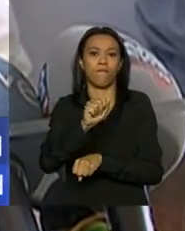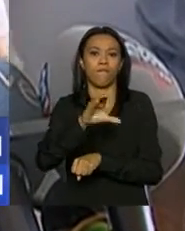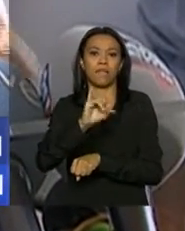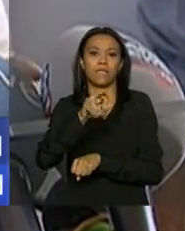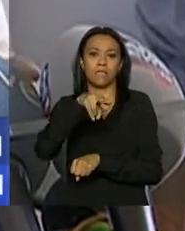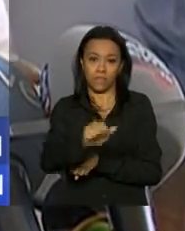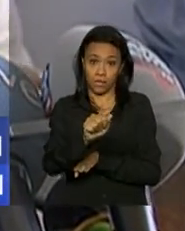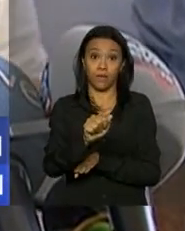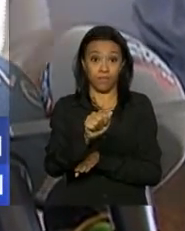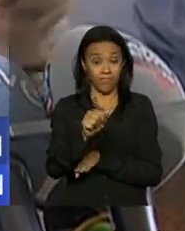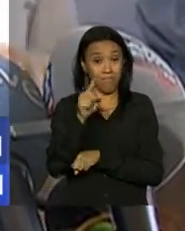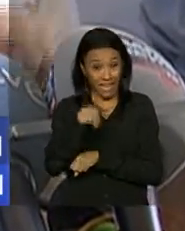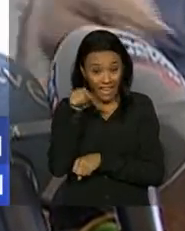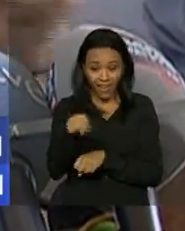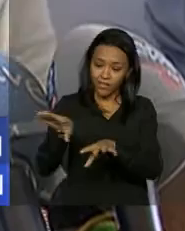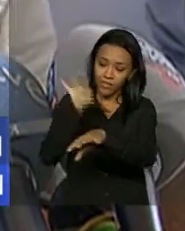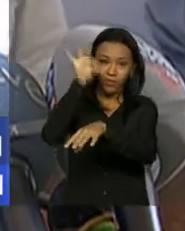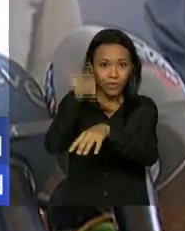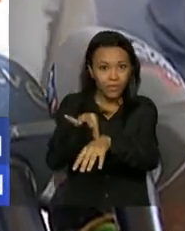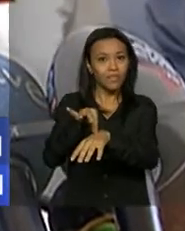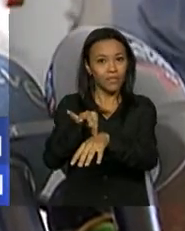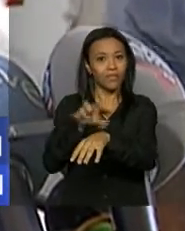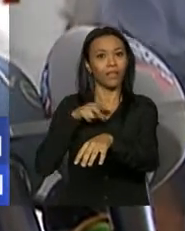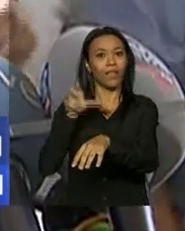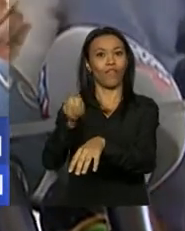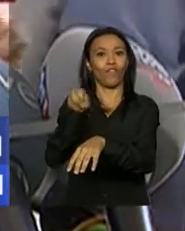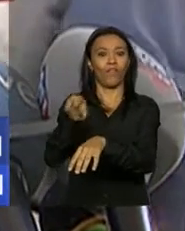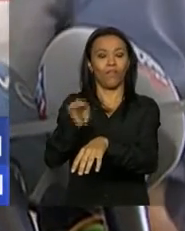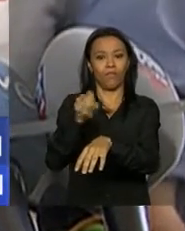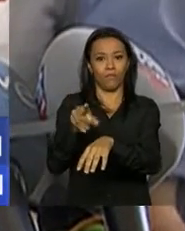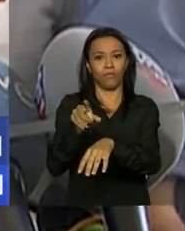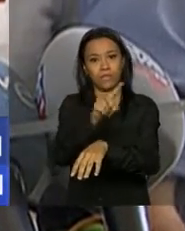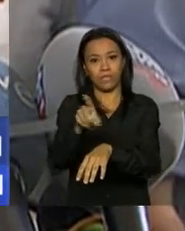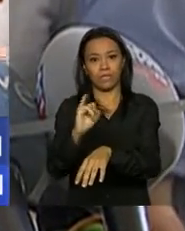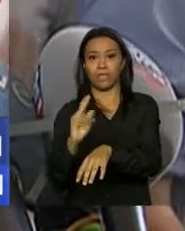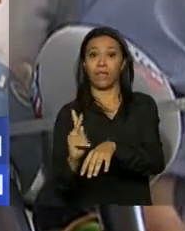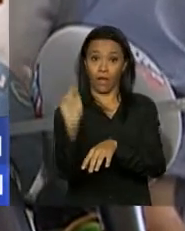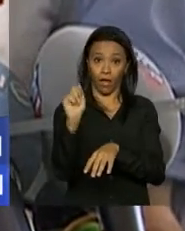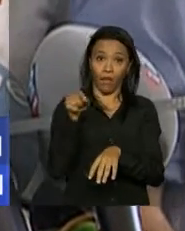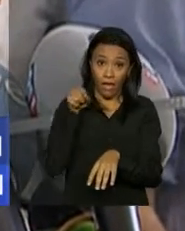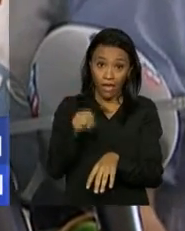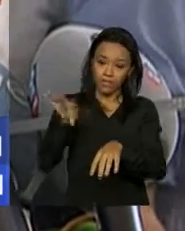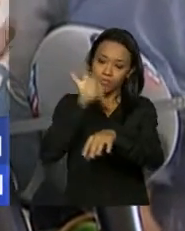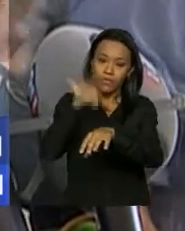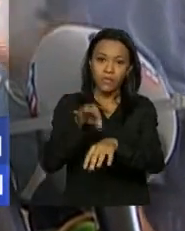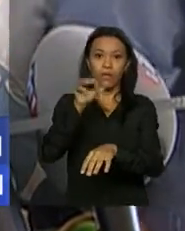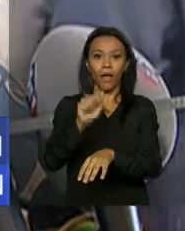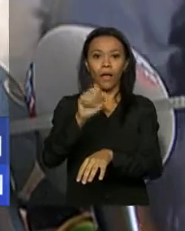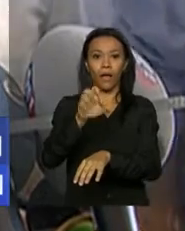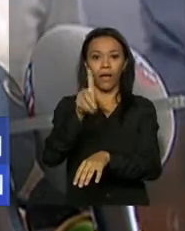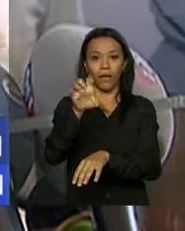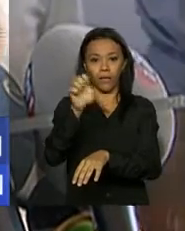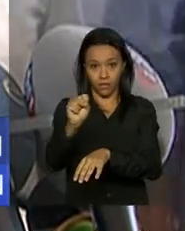especificamente esse mosquito que transmite o Zika vírus. Esta é esse mosquito que